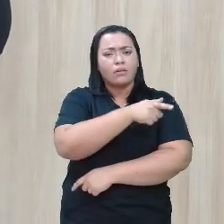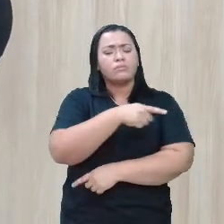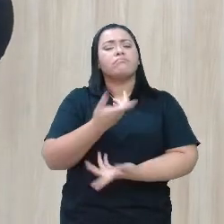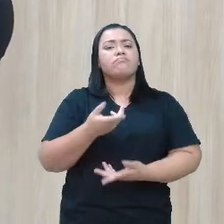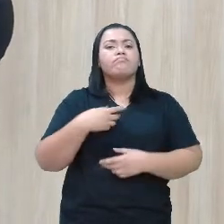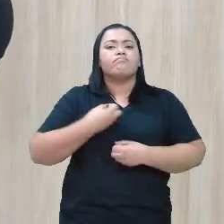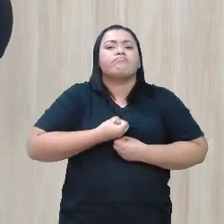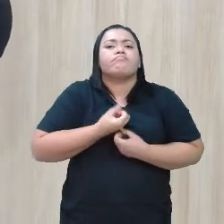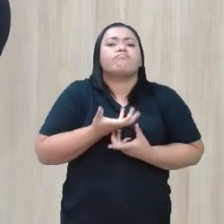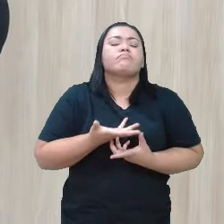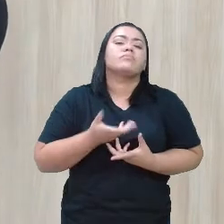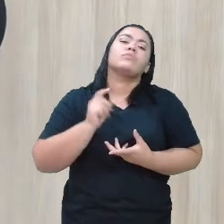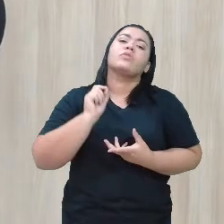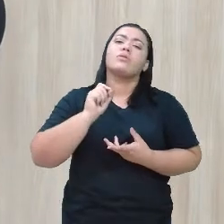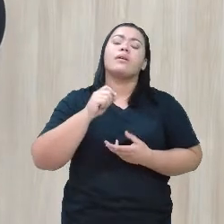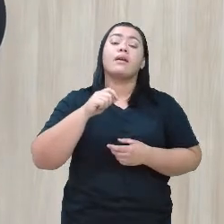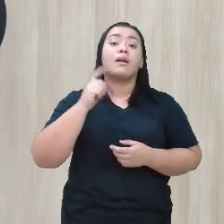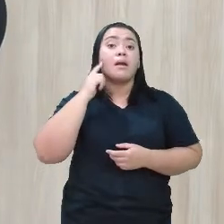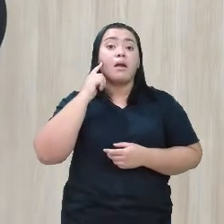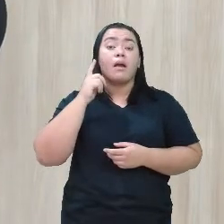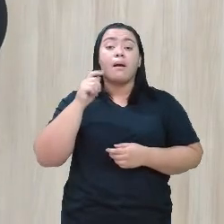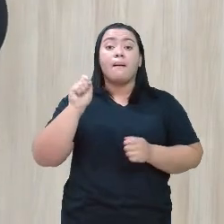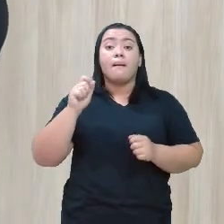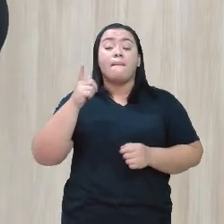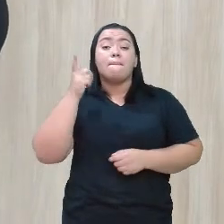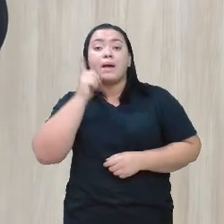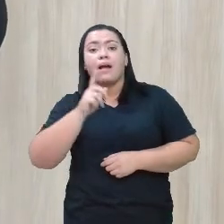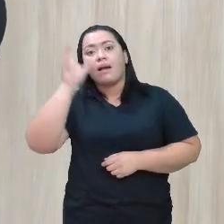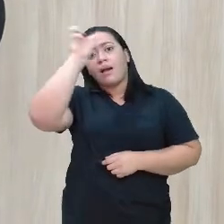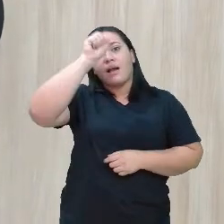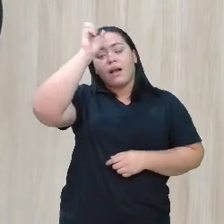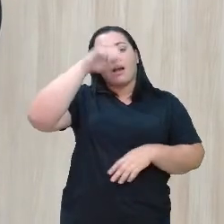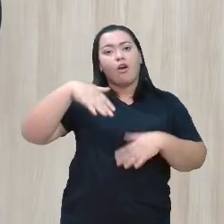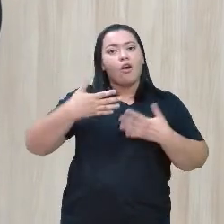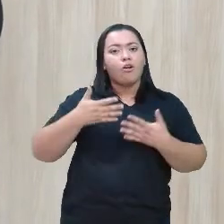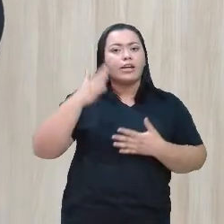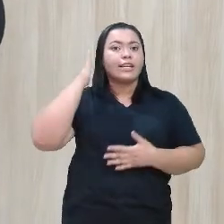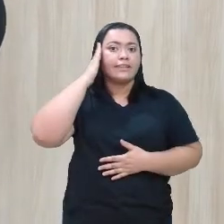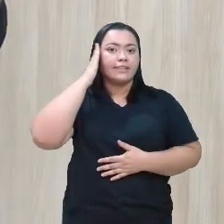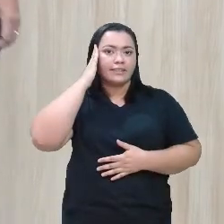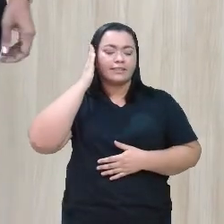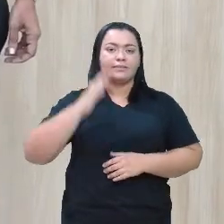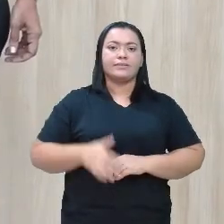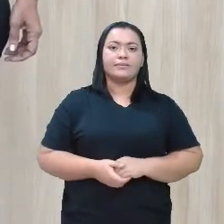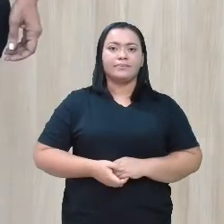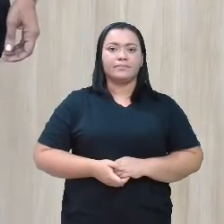né, o que ele conseguiu aprender, o que ele conseguiu compreender.